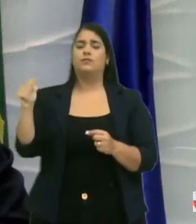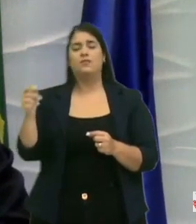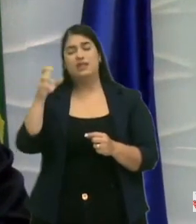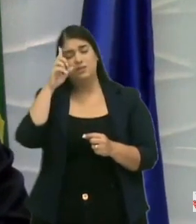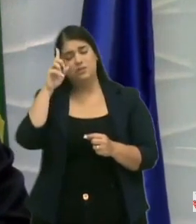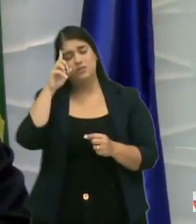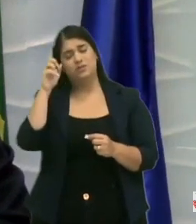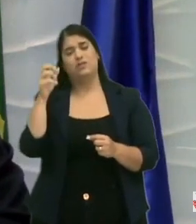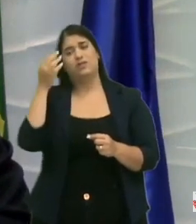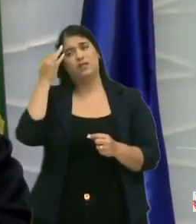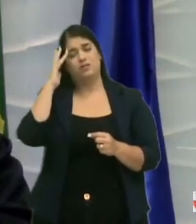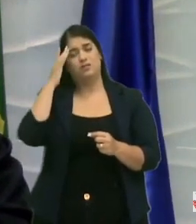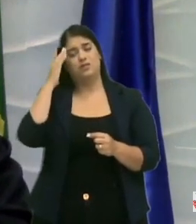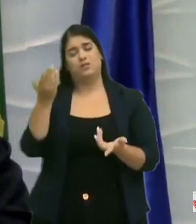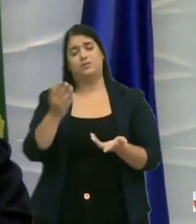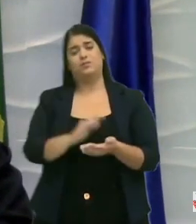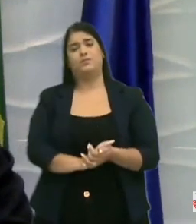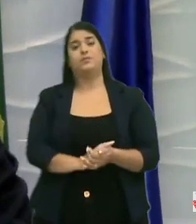dias.